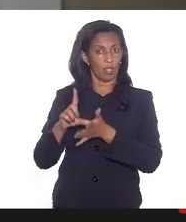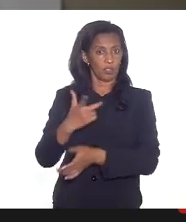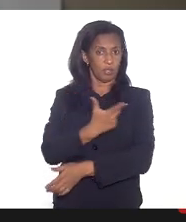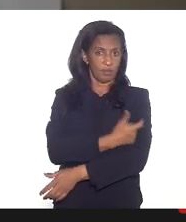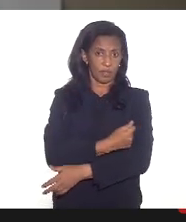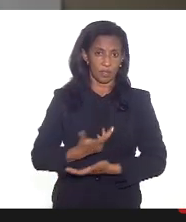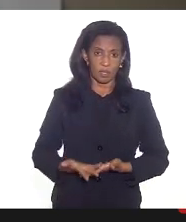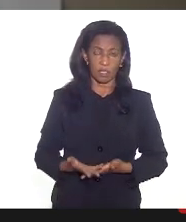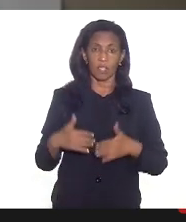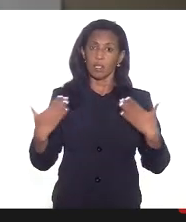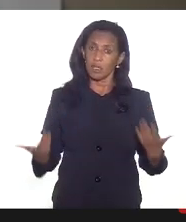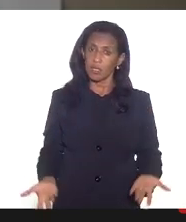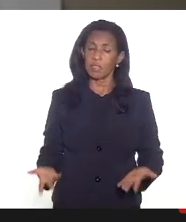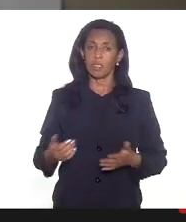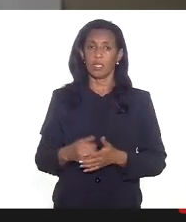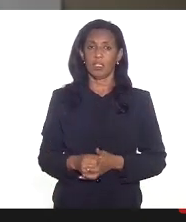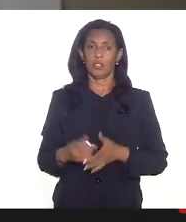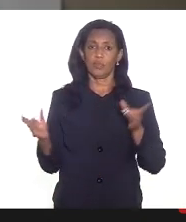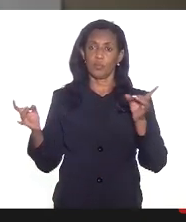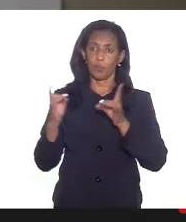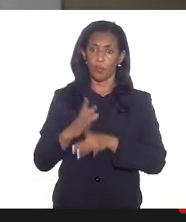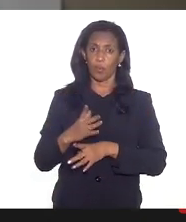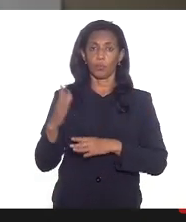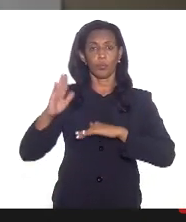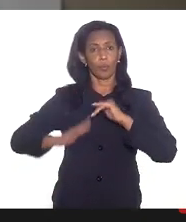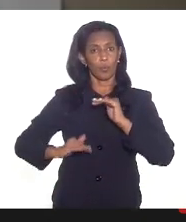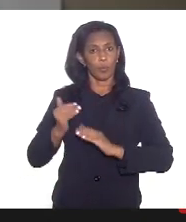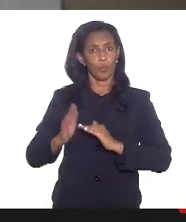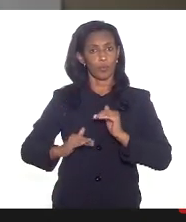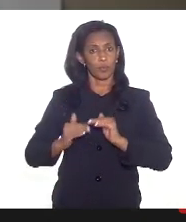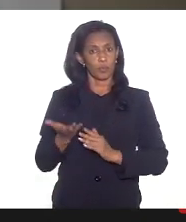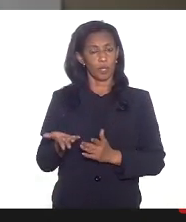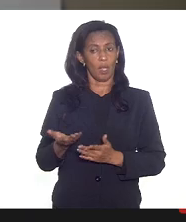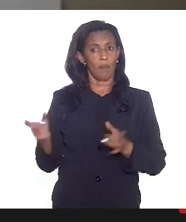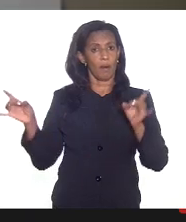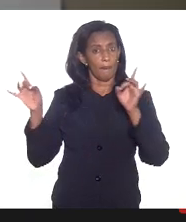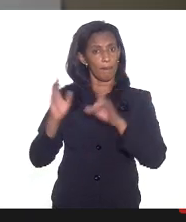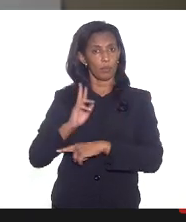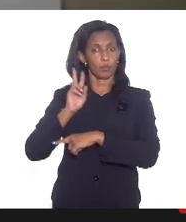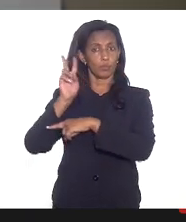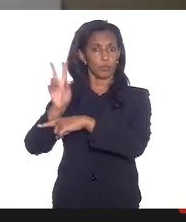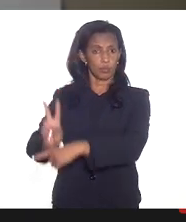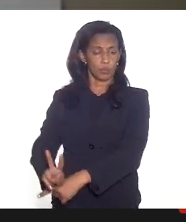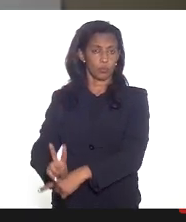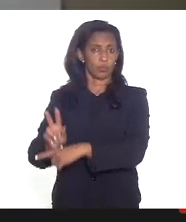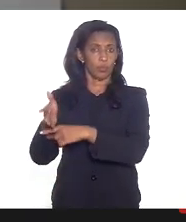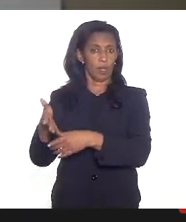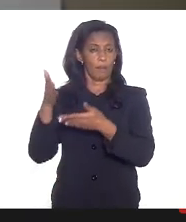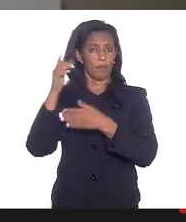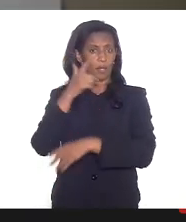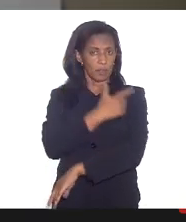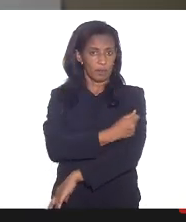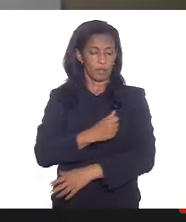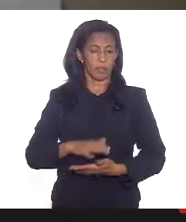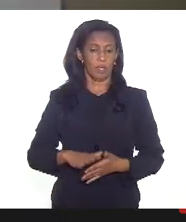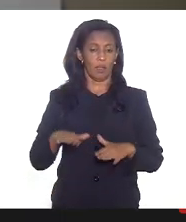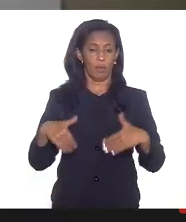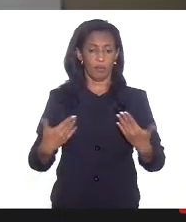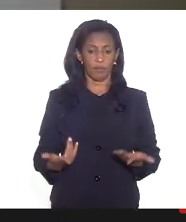vacina que seja disponibilizado um profissional para pronto atendimento da gestante que chega para se vacinar